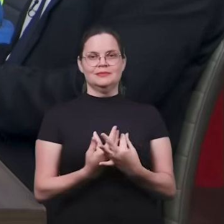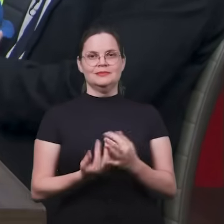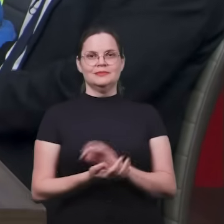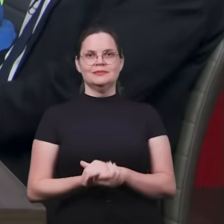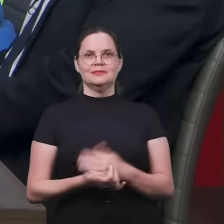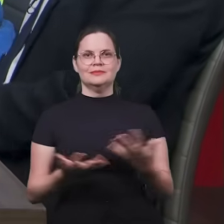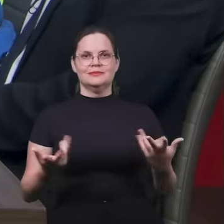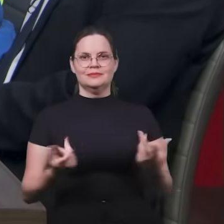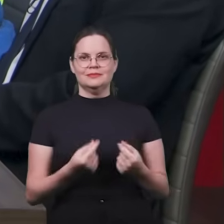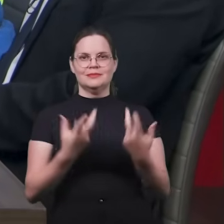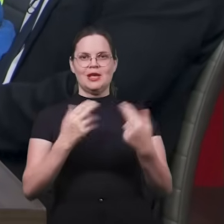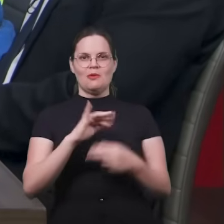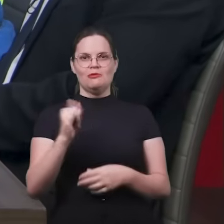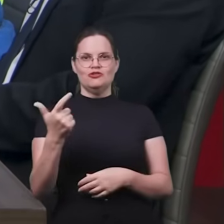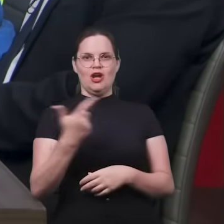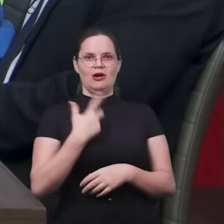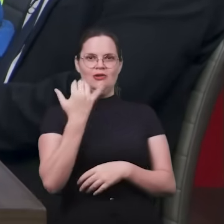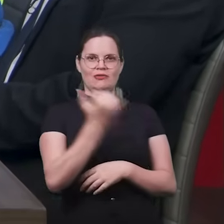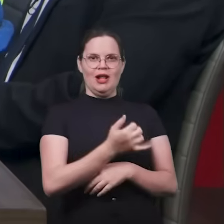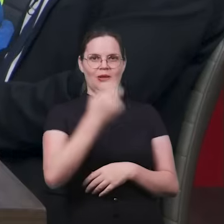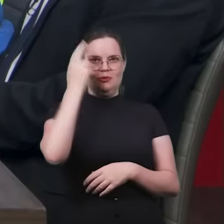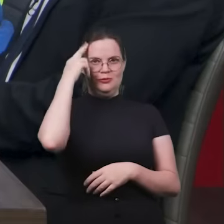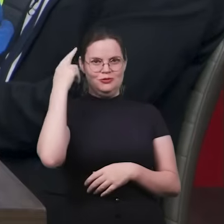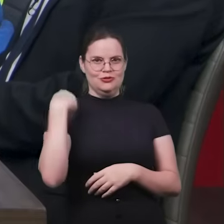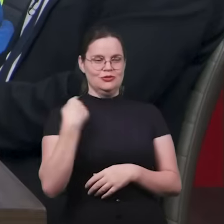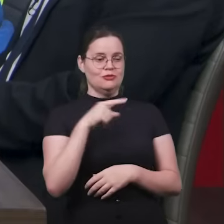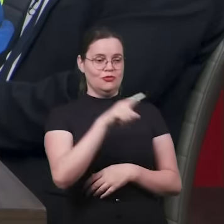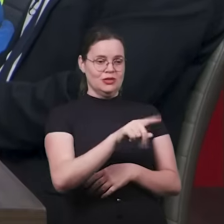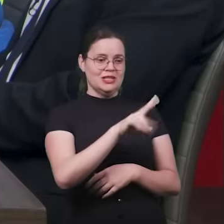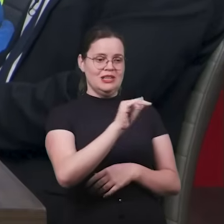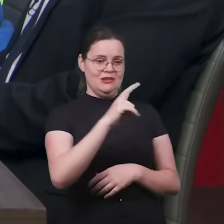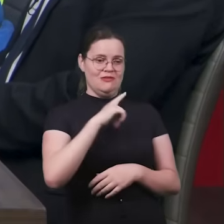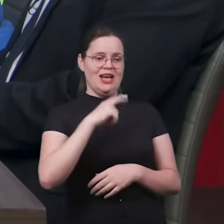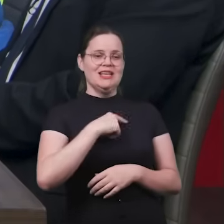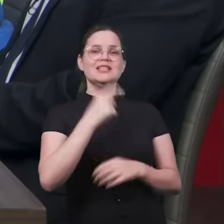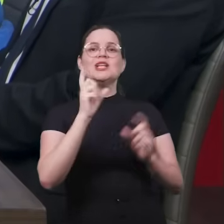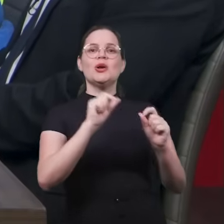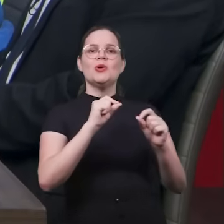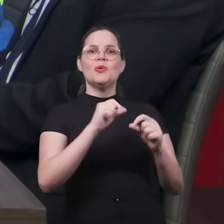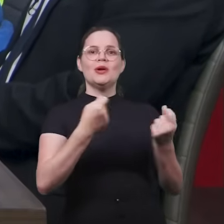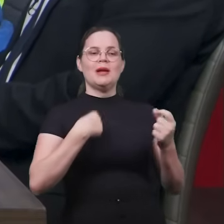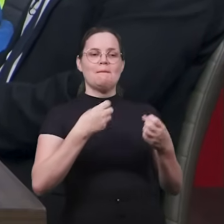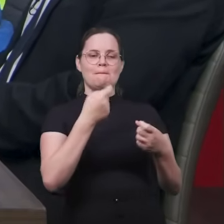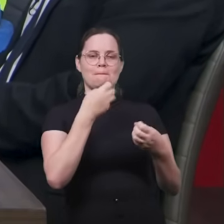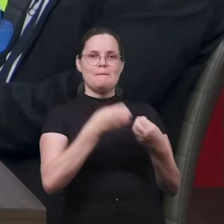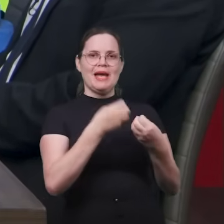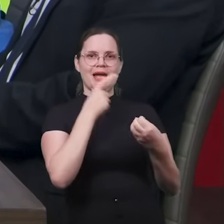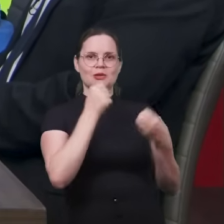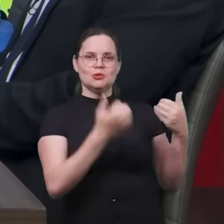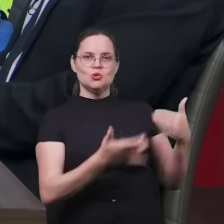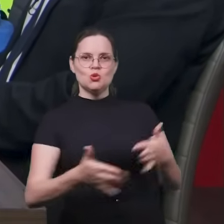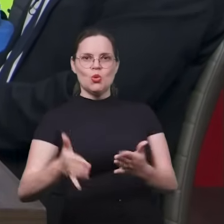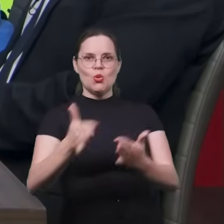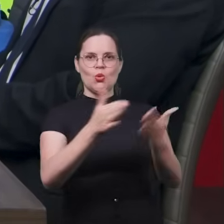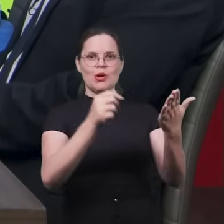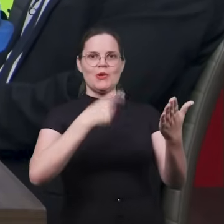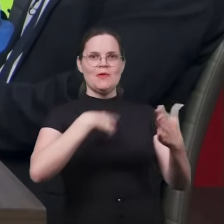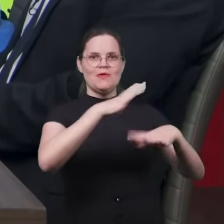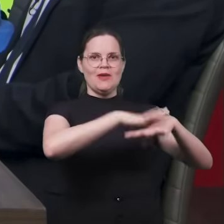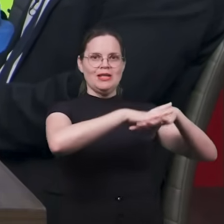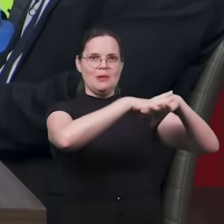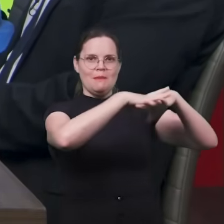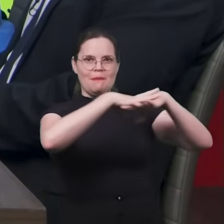como Jacó disse a José, ramos frutíferos à beira do ribeiro, à beira da